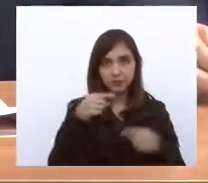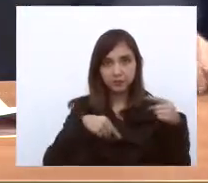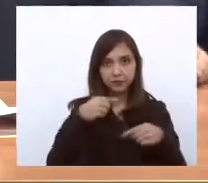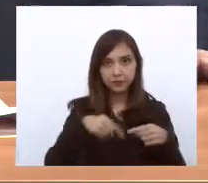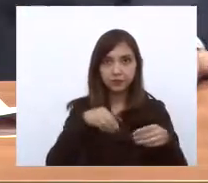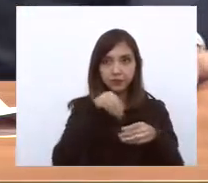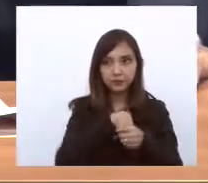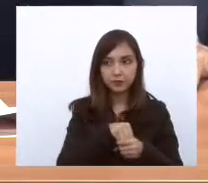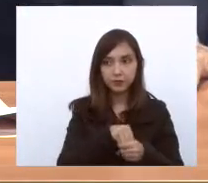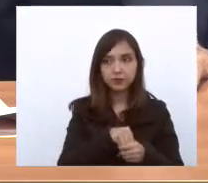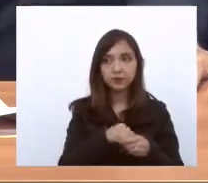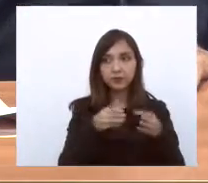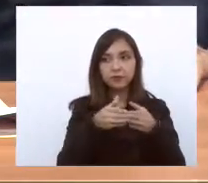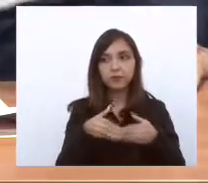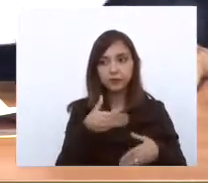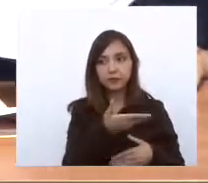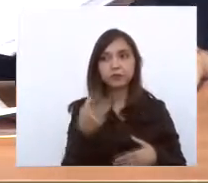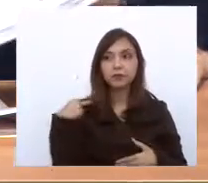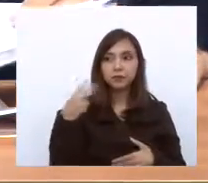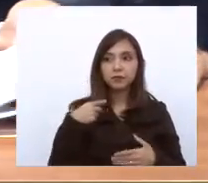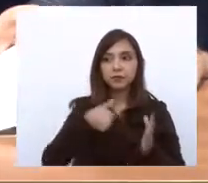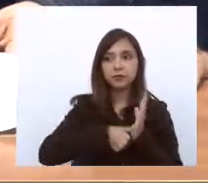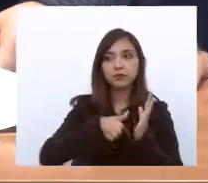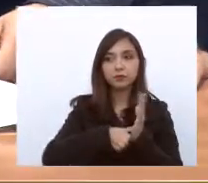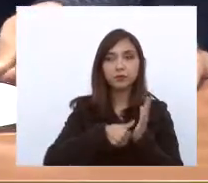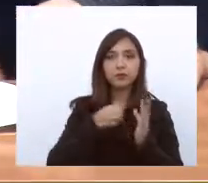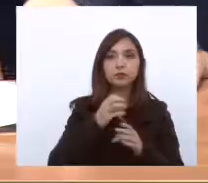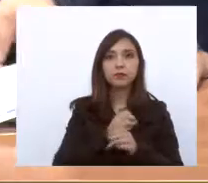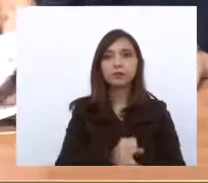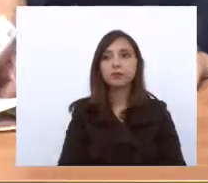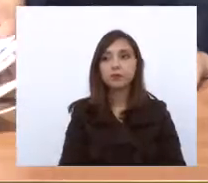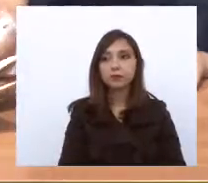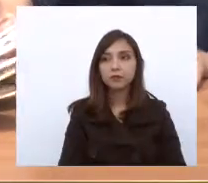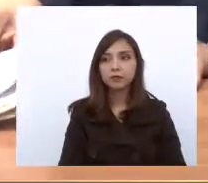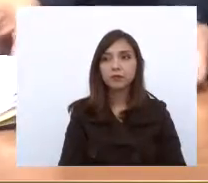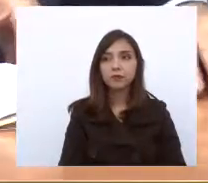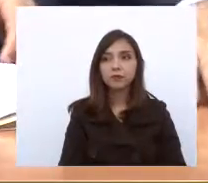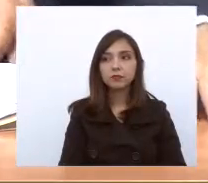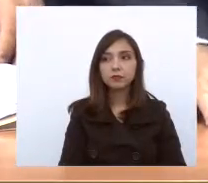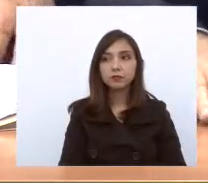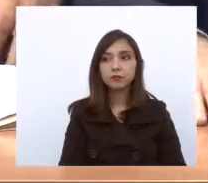votação. Solicito aos senhores vereadores discutindo os terminais para o voto eletrônico.